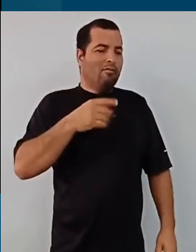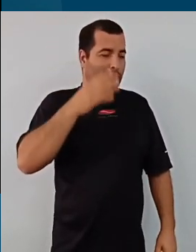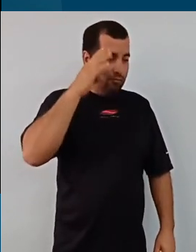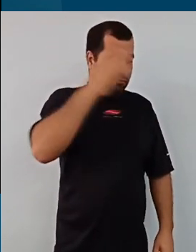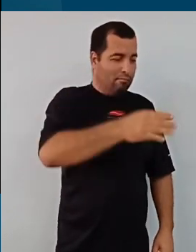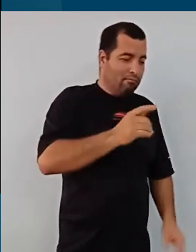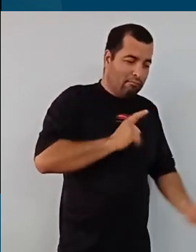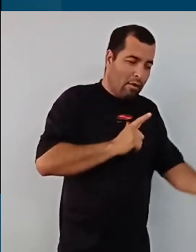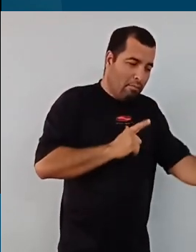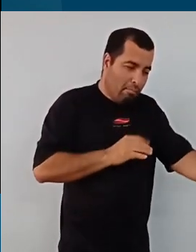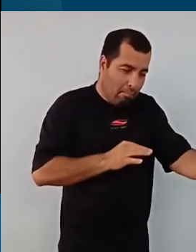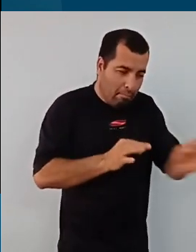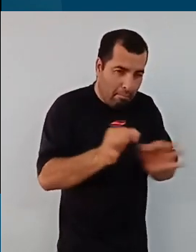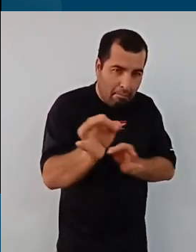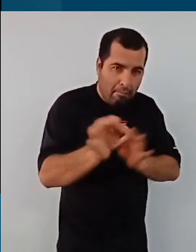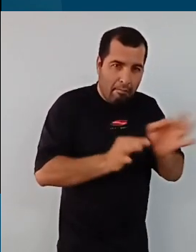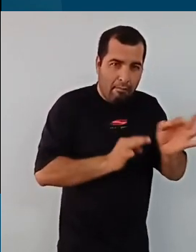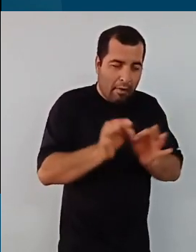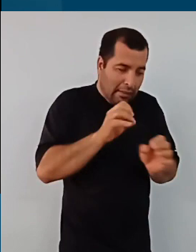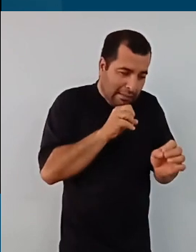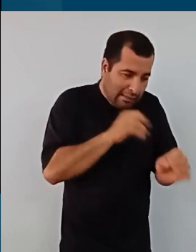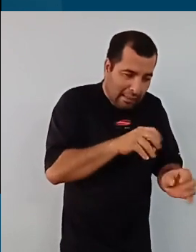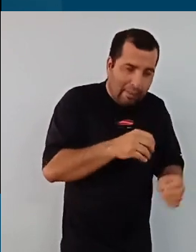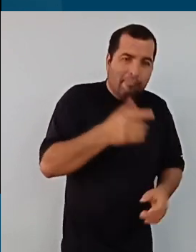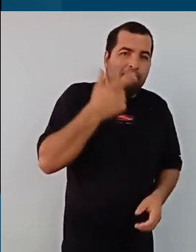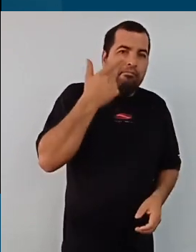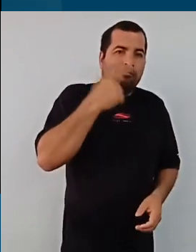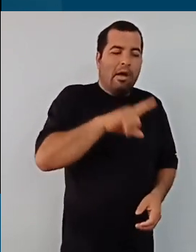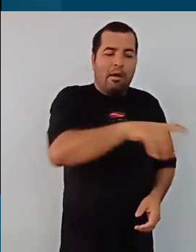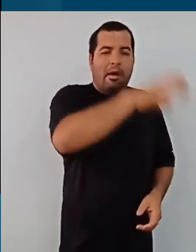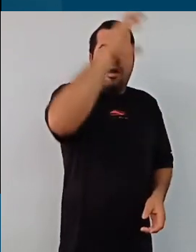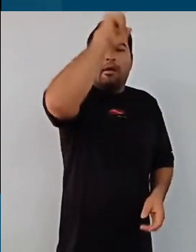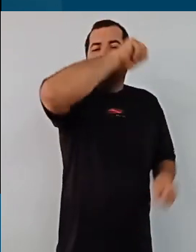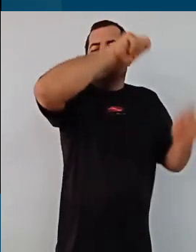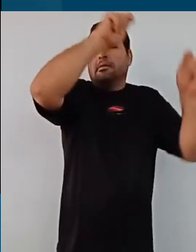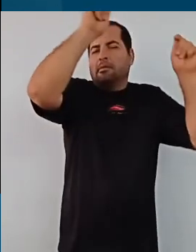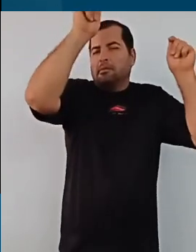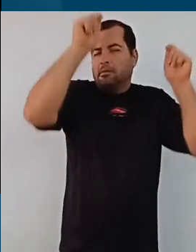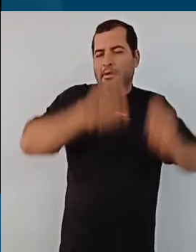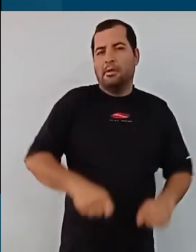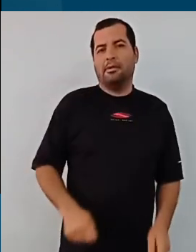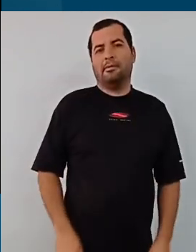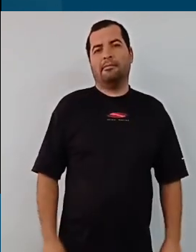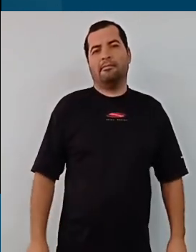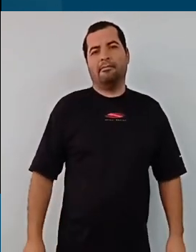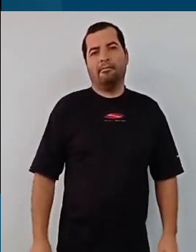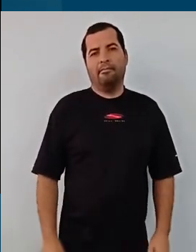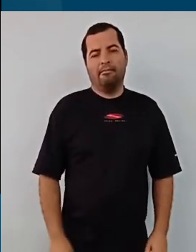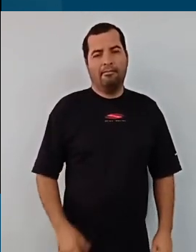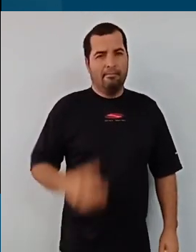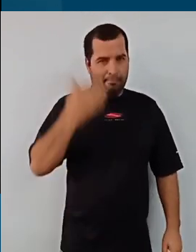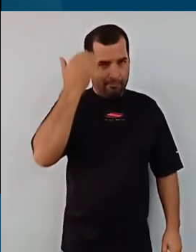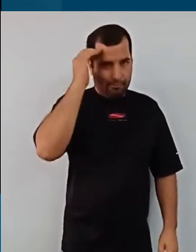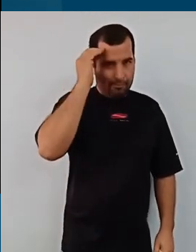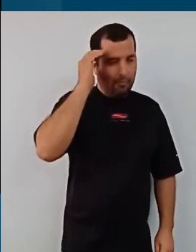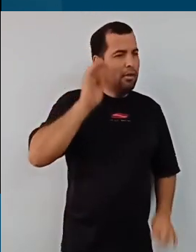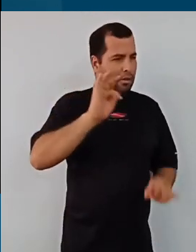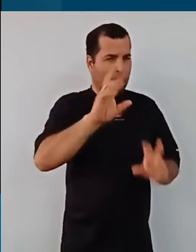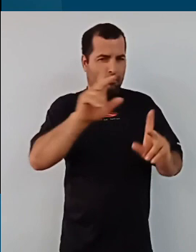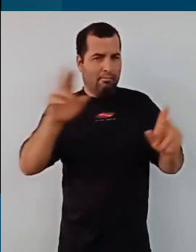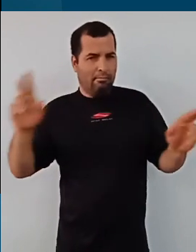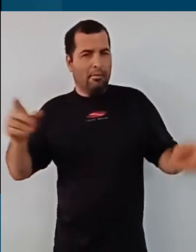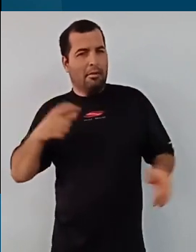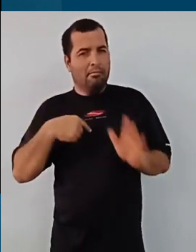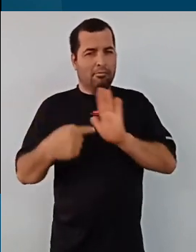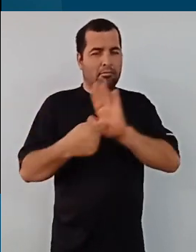intencionalmente organizar o ensino para agir sobre esse cérebro. Então, Vygotsky, mais de um monte de gente que veio depois